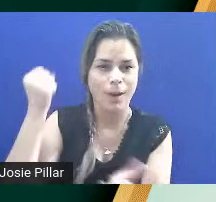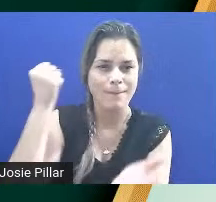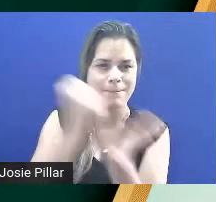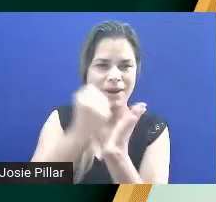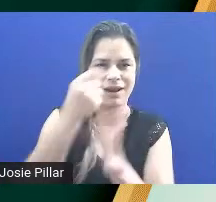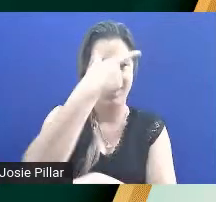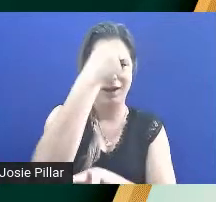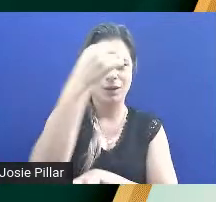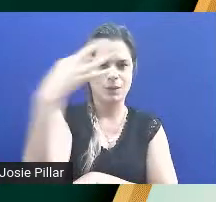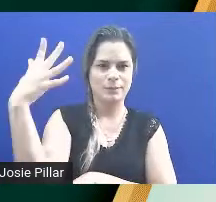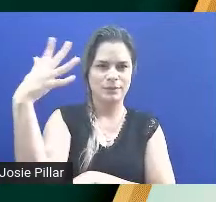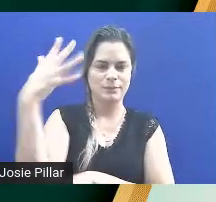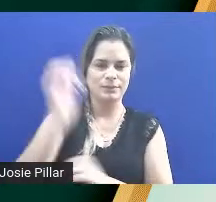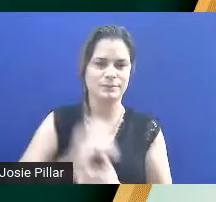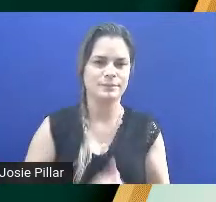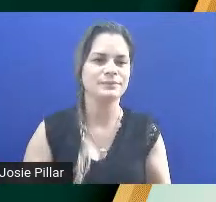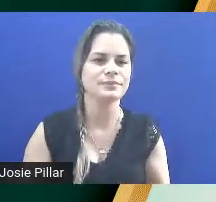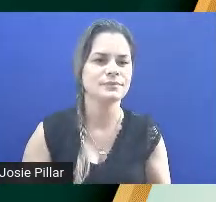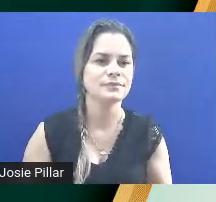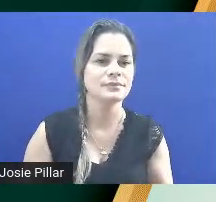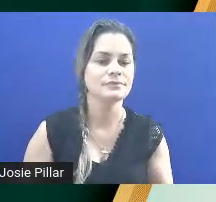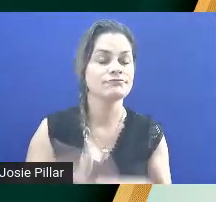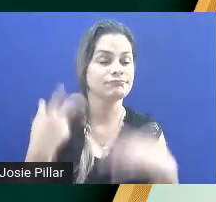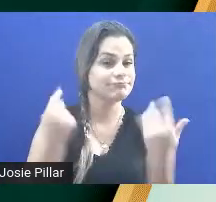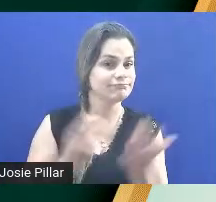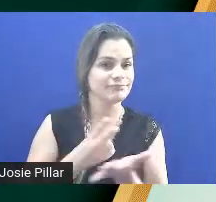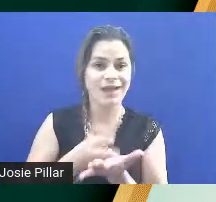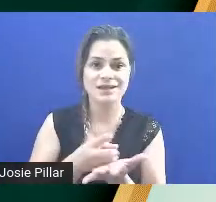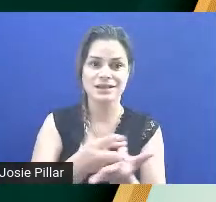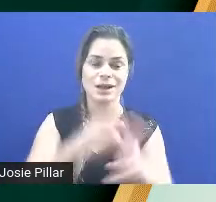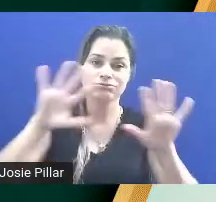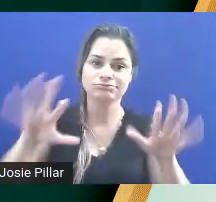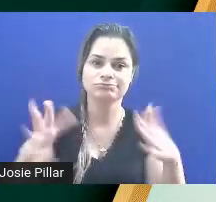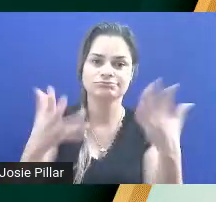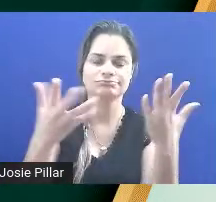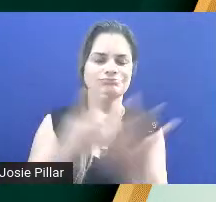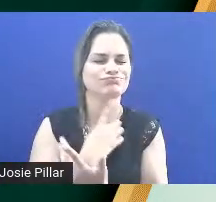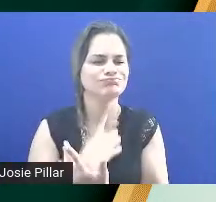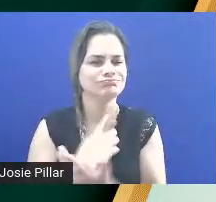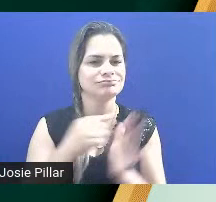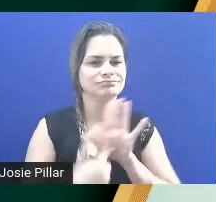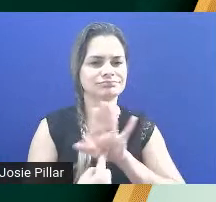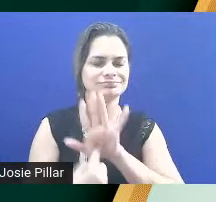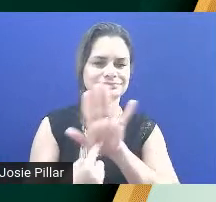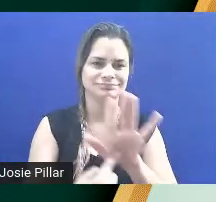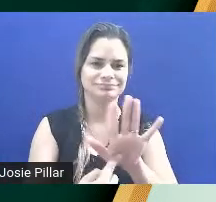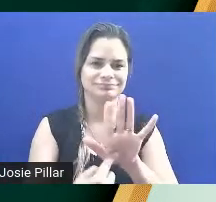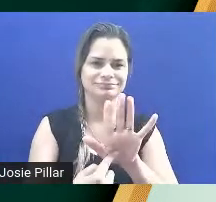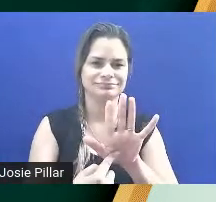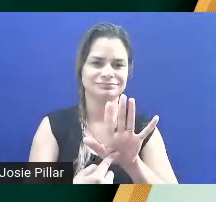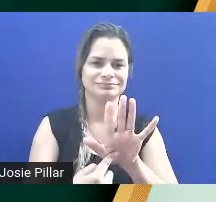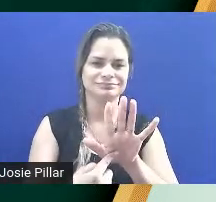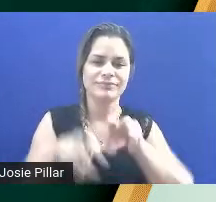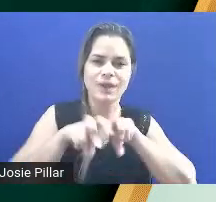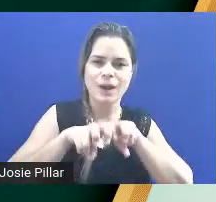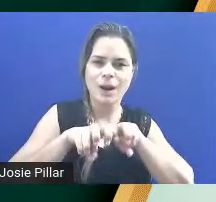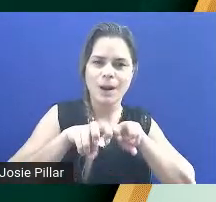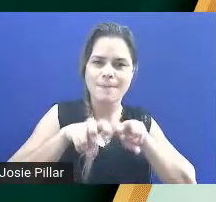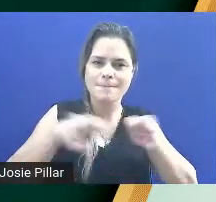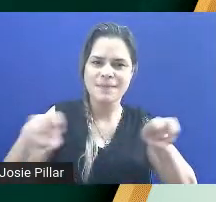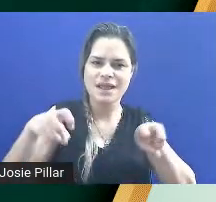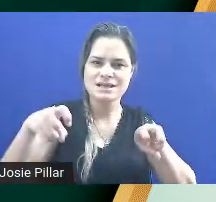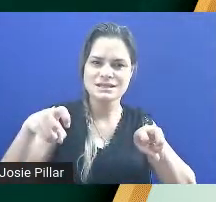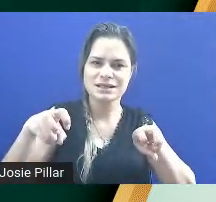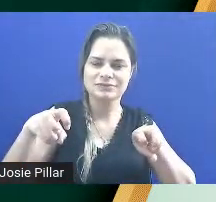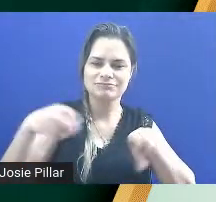Unipampa. E dando continuidade a essa cerimônia, gostaríamos de apresentar os membros da mesa de honra que